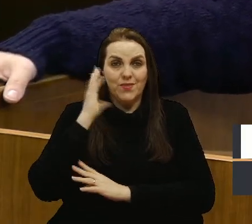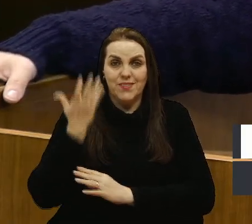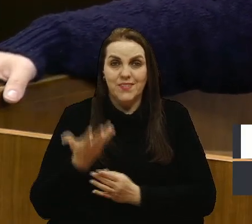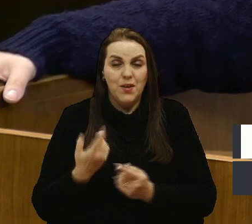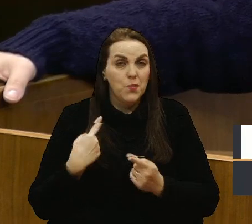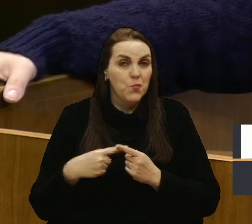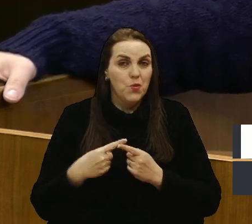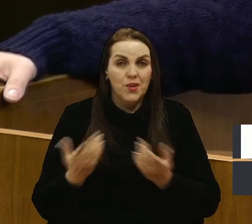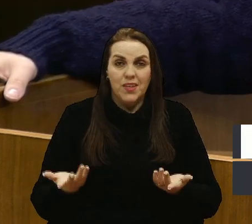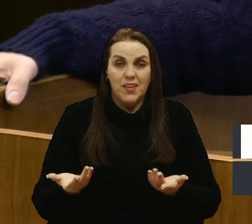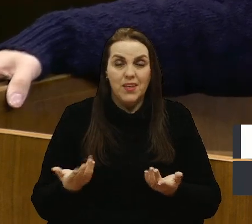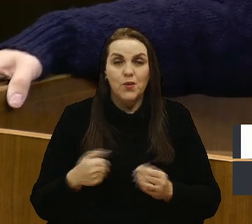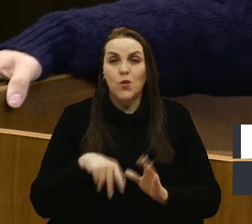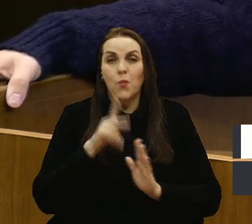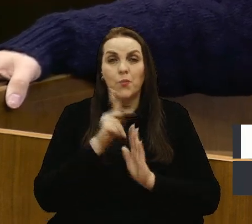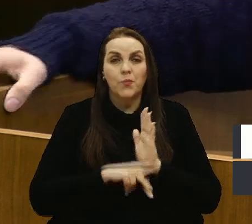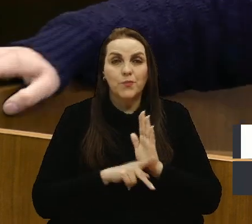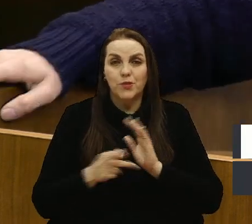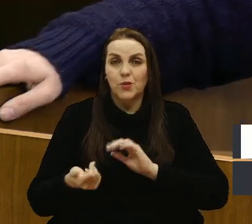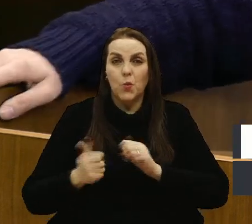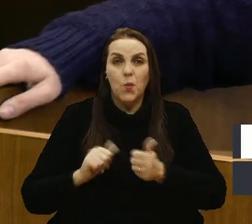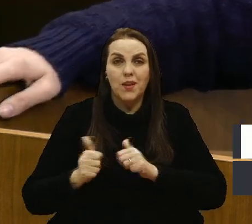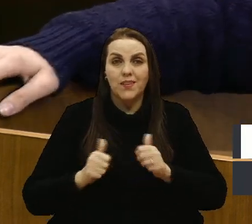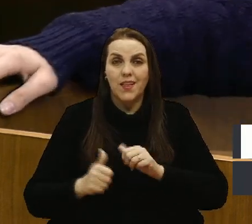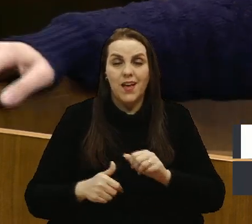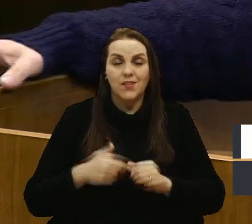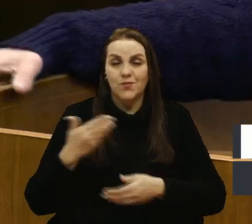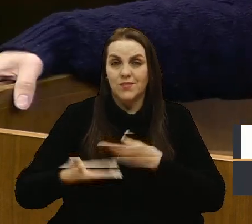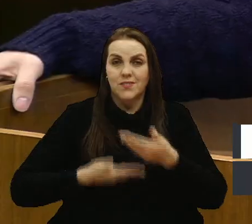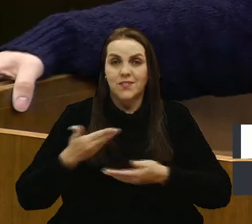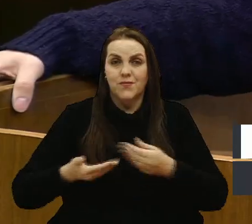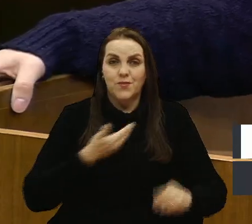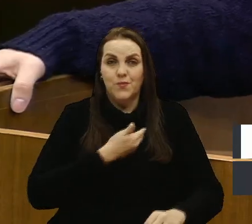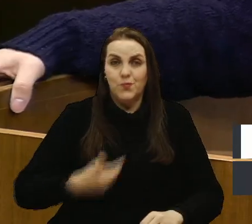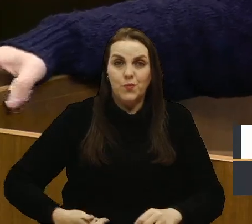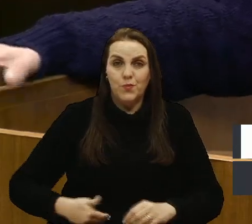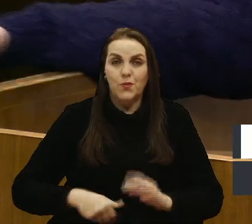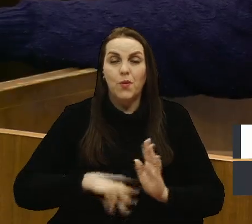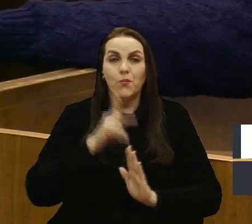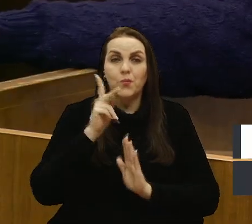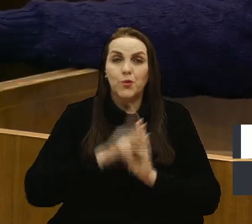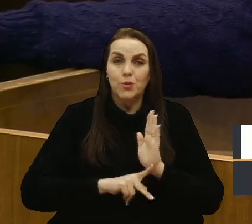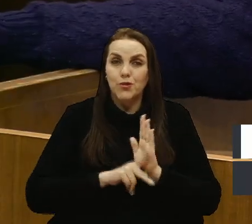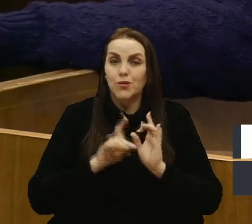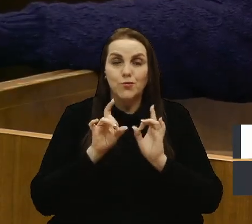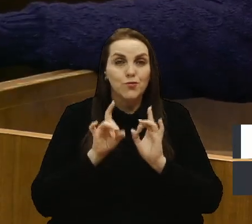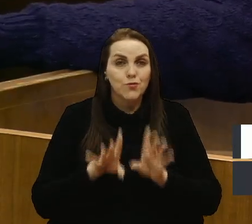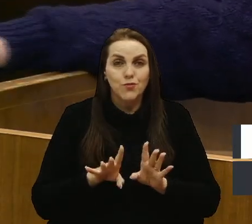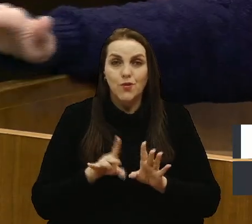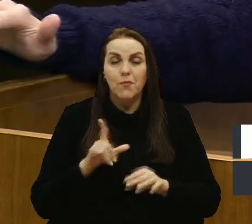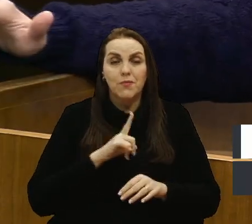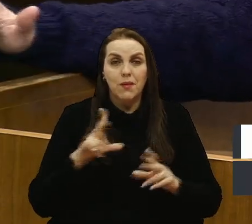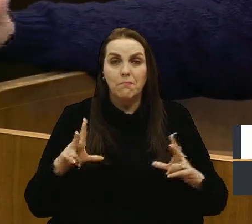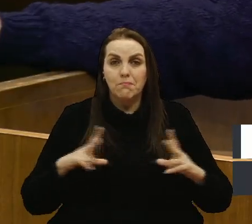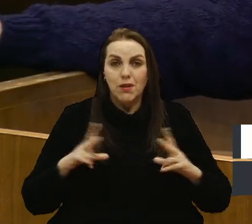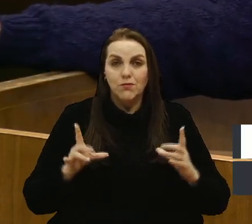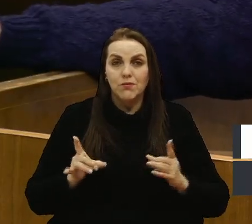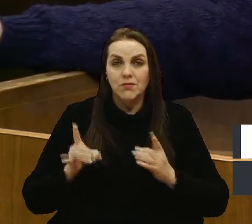um projeto que não é um projeto para qualificar o serviço público, é um projeto pura e simplesmente para privatizar,